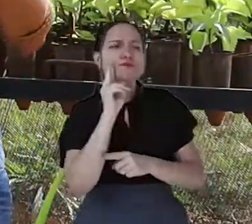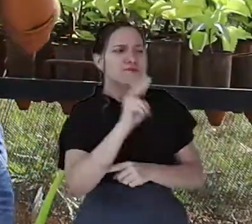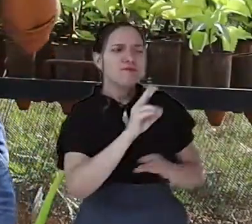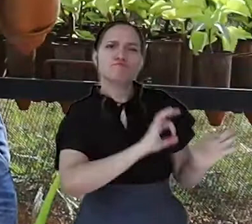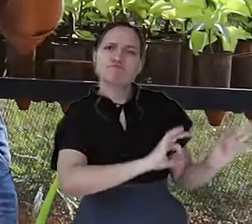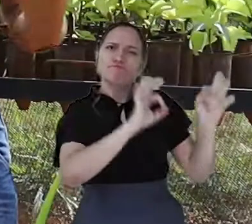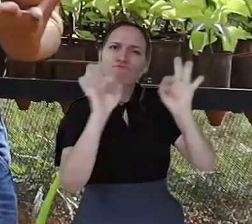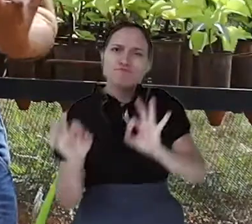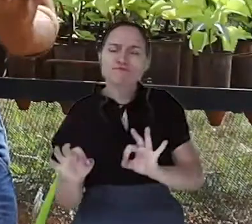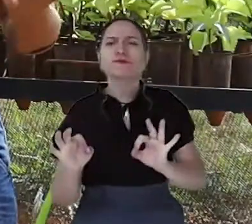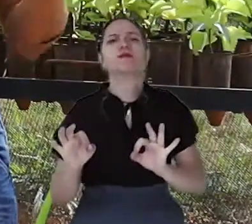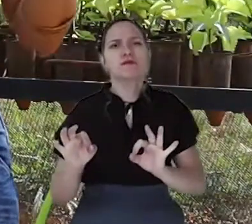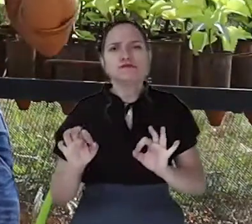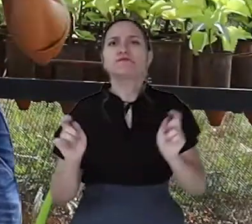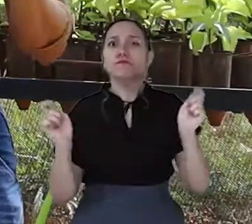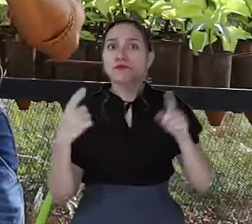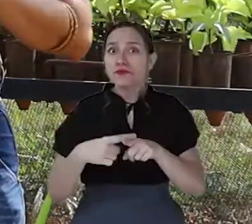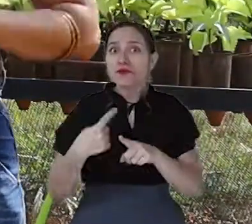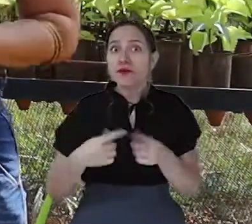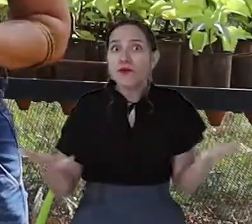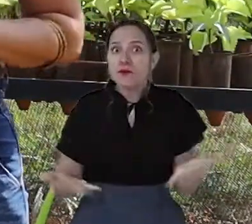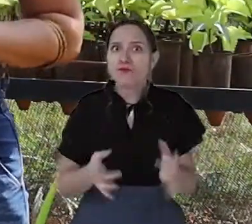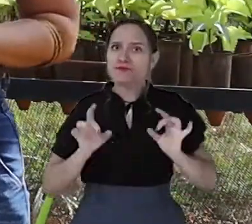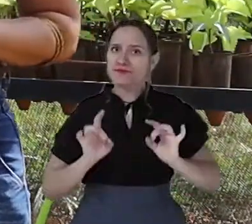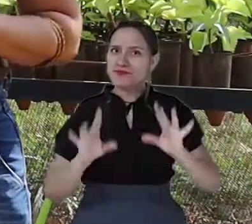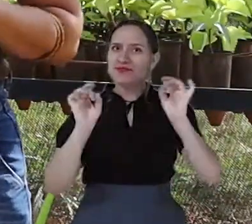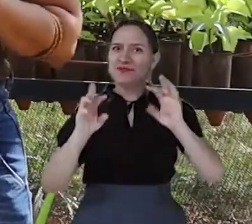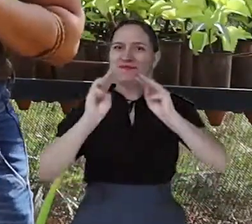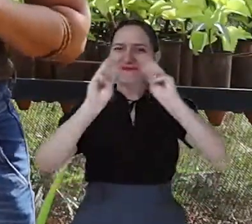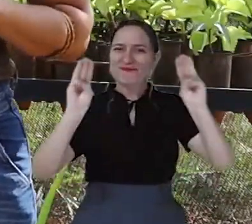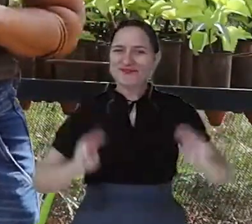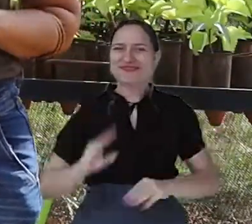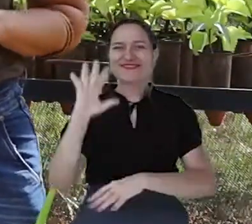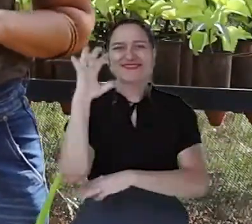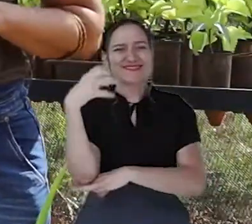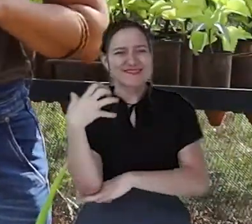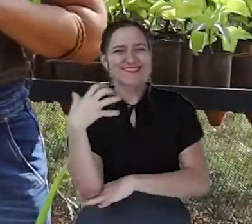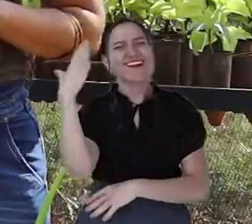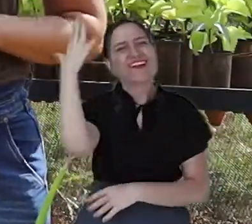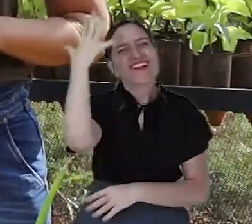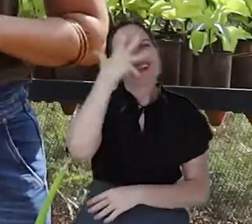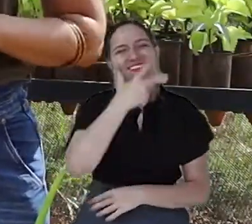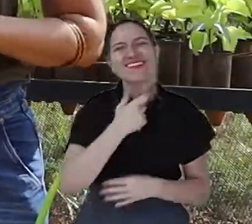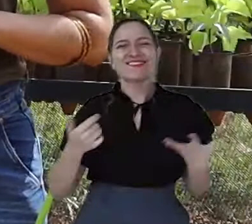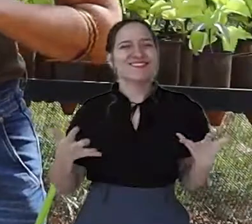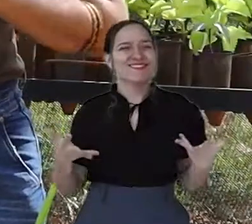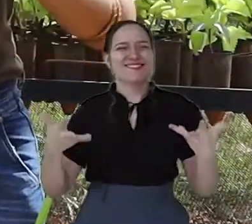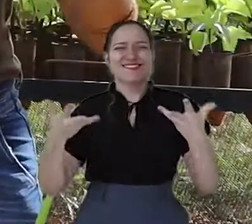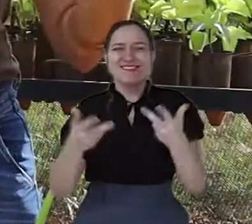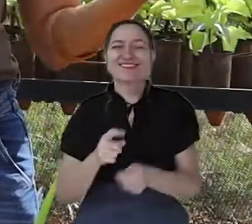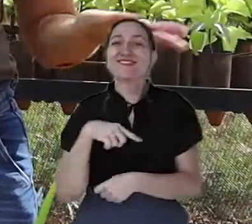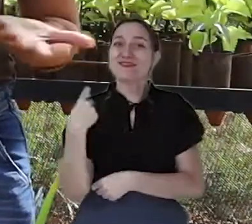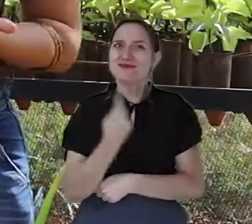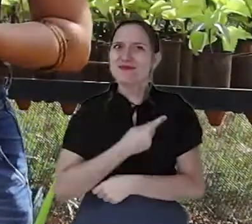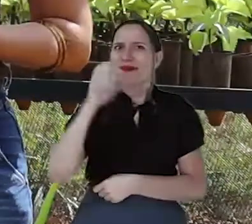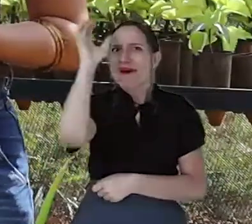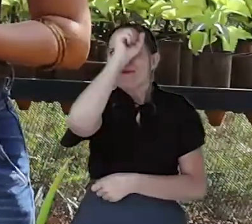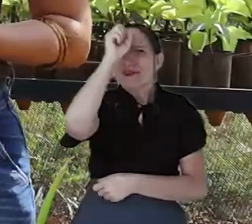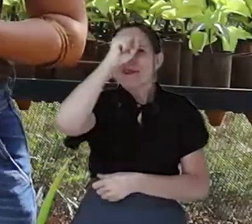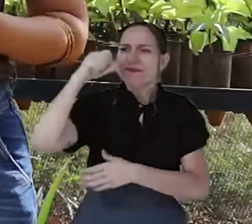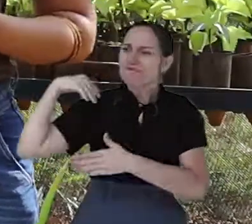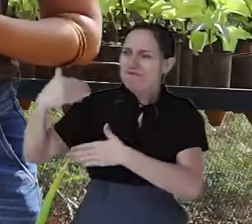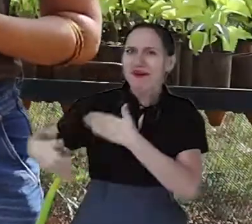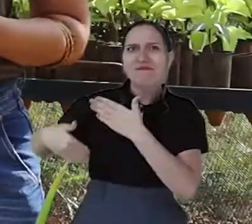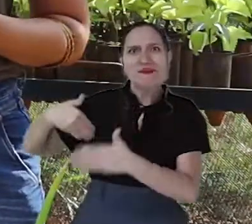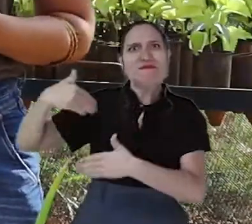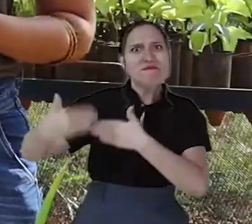nós estamos em um especial no Memorial do Cerrado. Gente, um museu lindo, fantástico, e a gente tem aprendido muito.